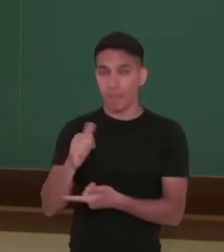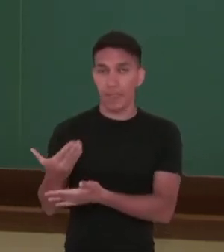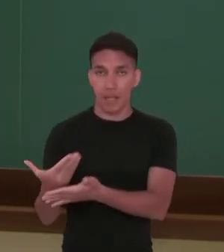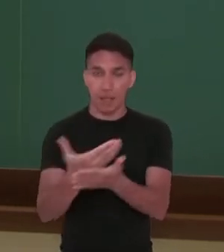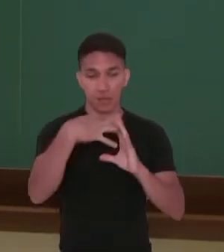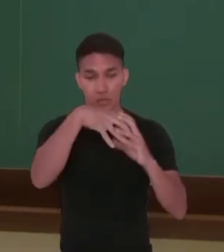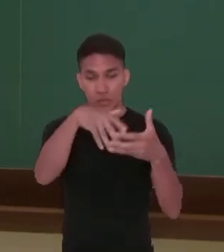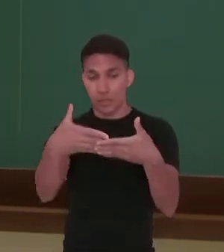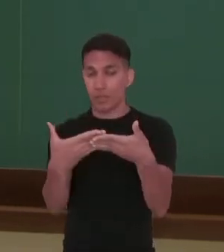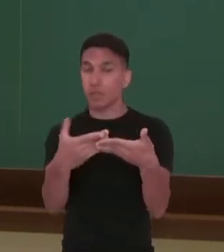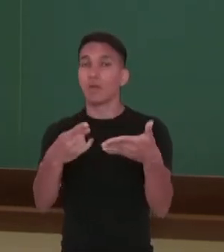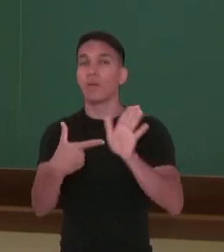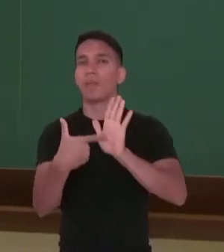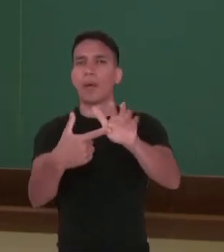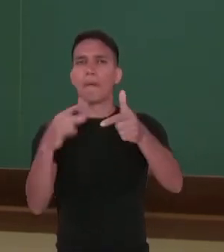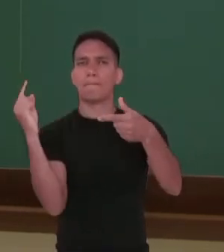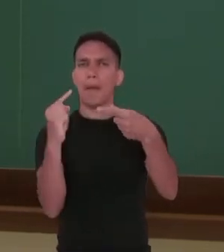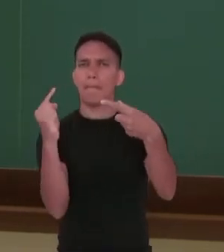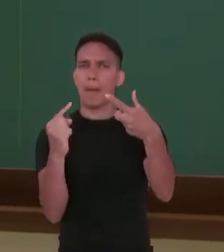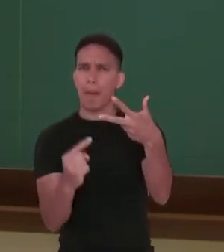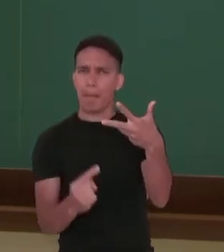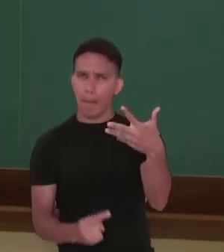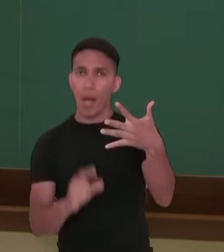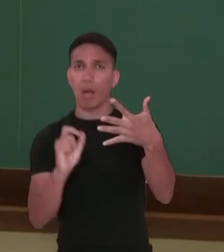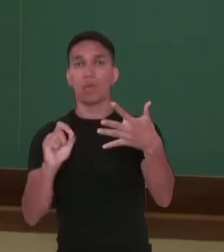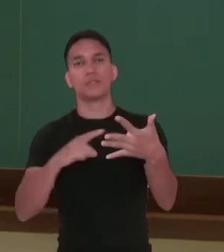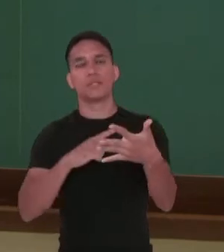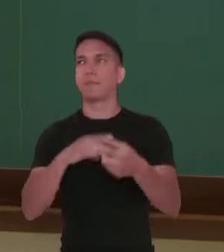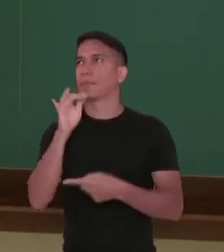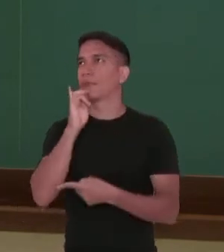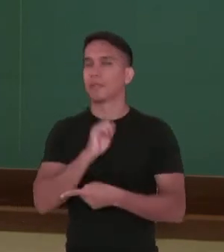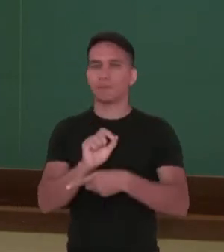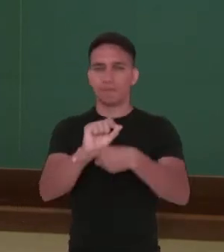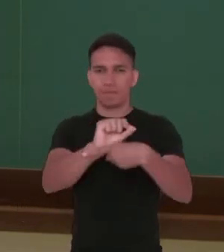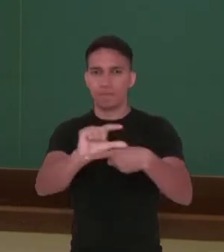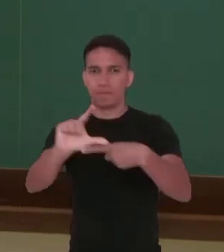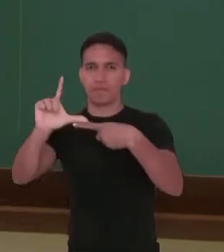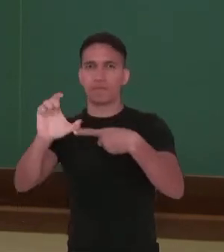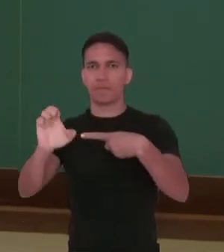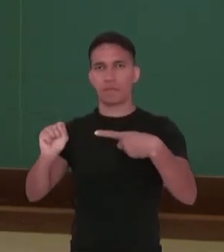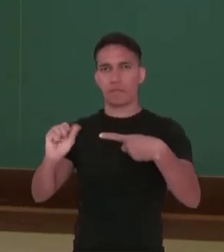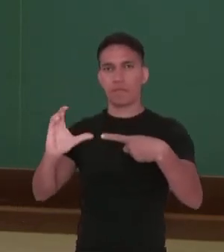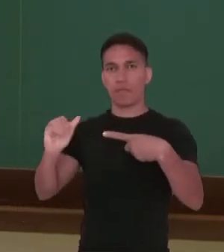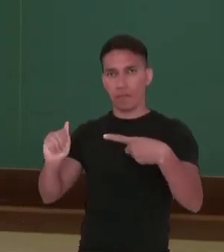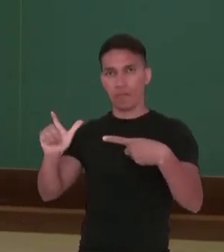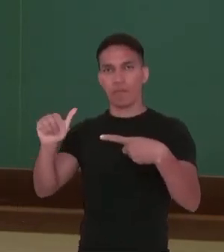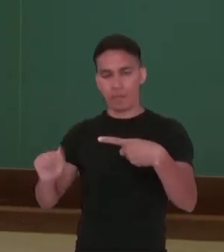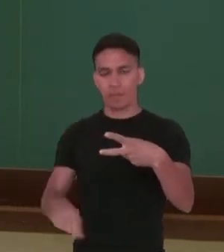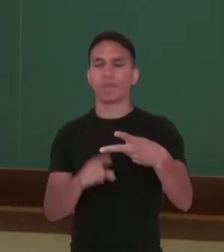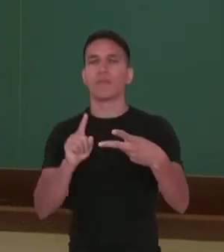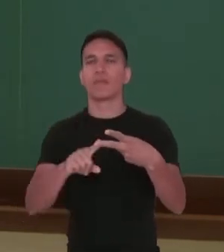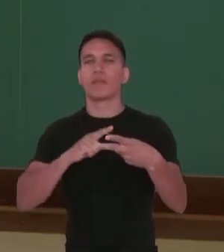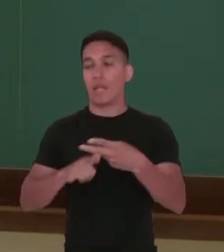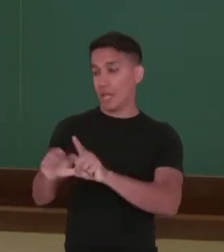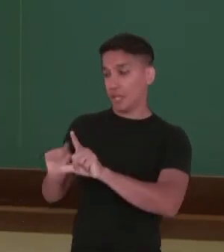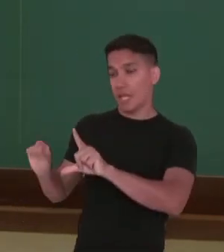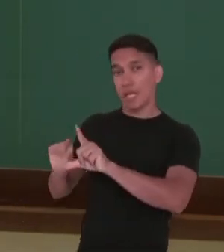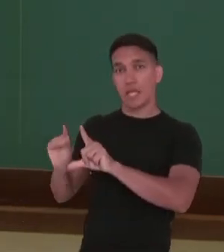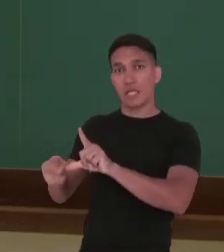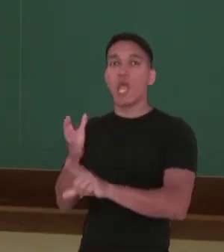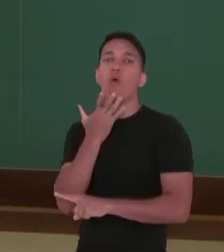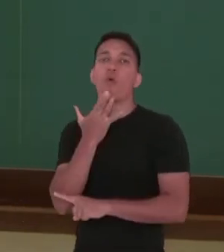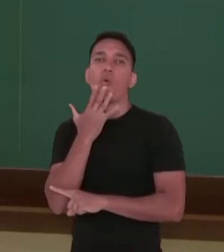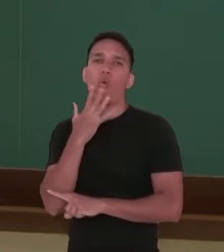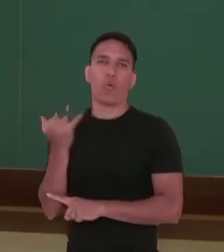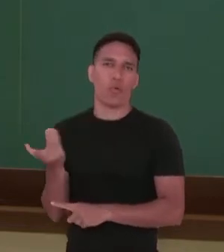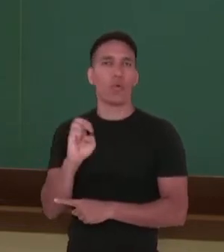nós podemos destacar aí a escala, a legenda de cores, né,